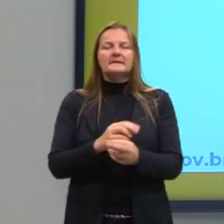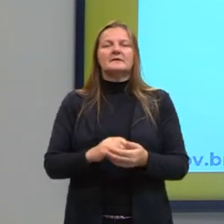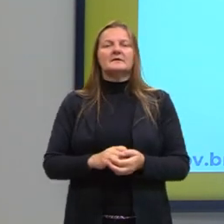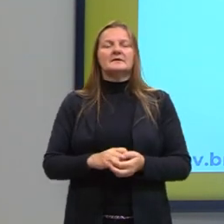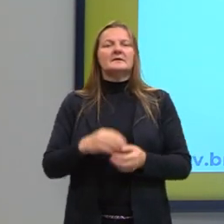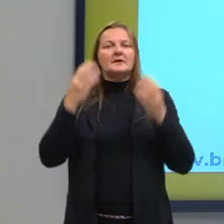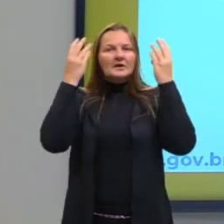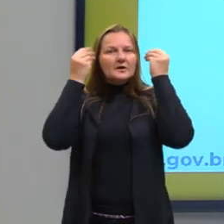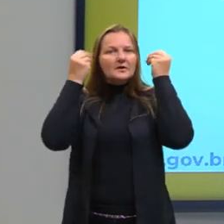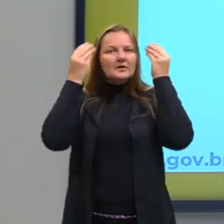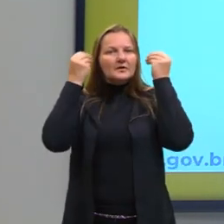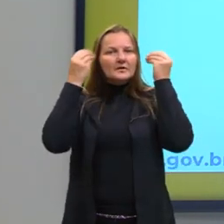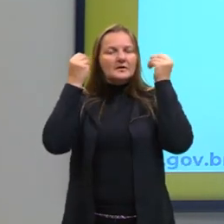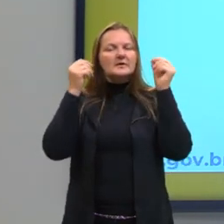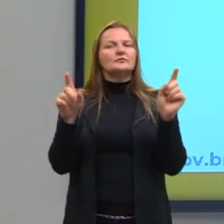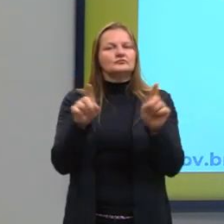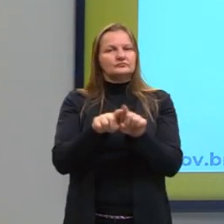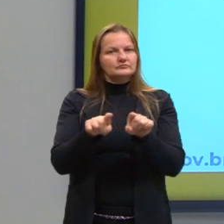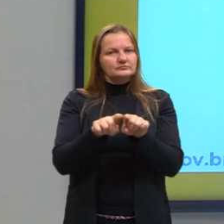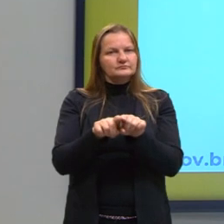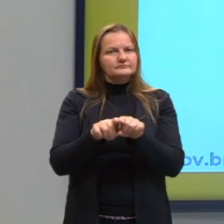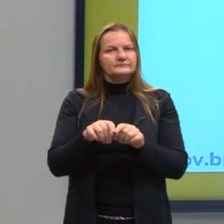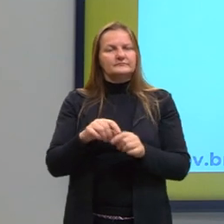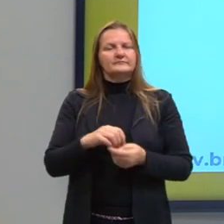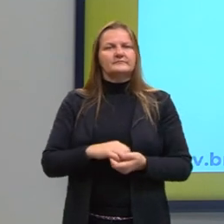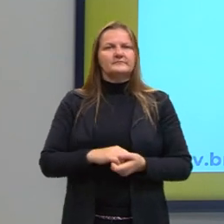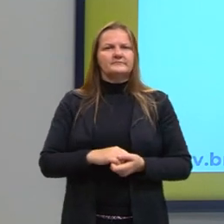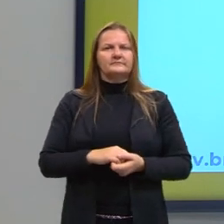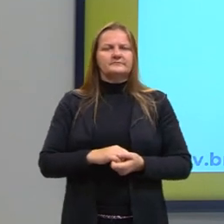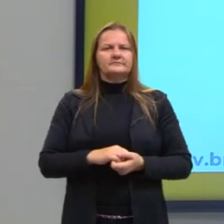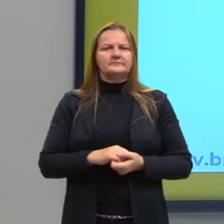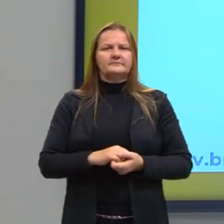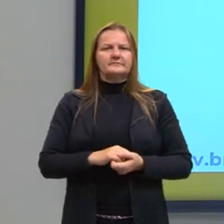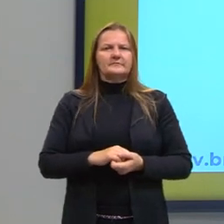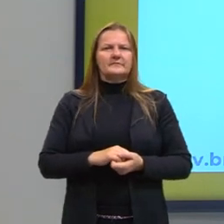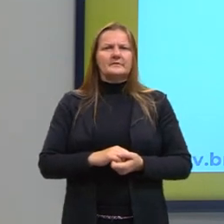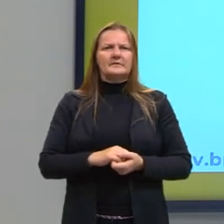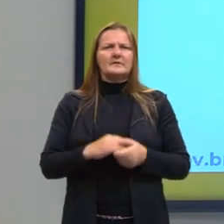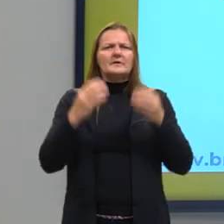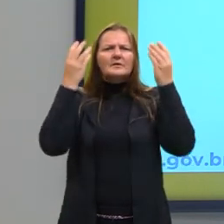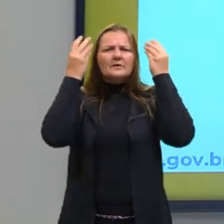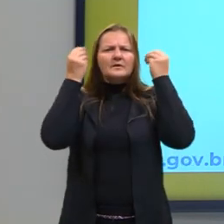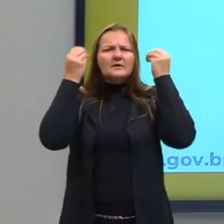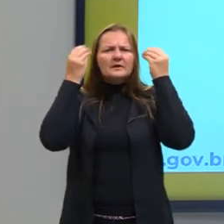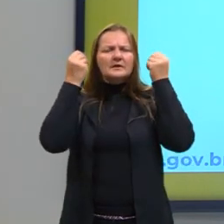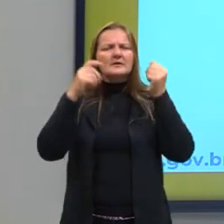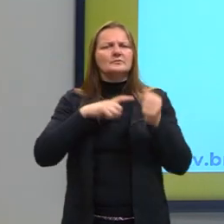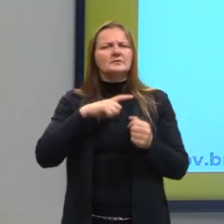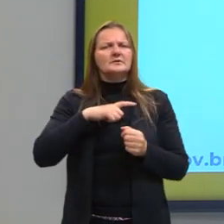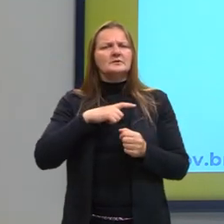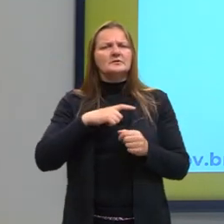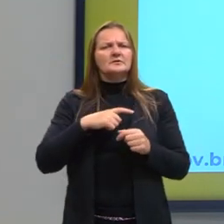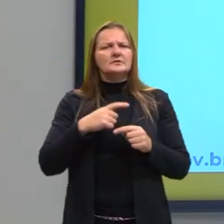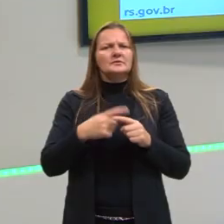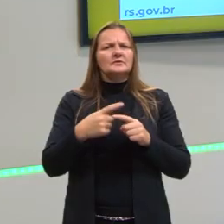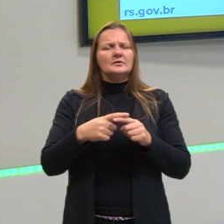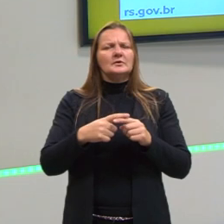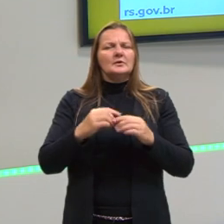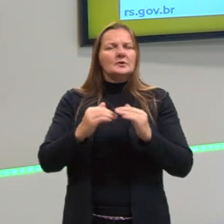rei eu ele pega o rei Exatamente isso esqueci fica bem fácil para entender o rei que tenha toda essa questão